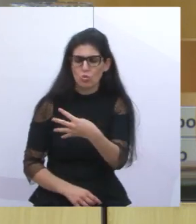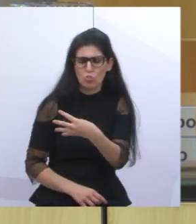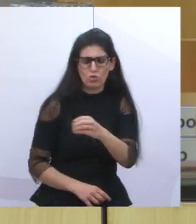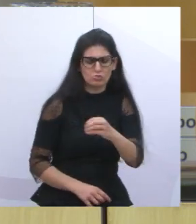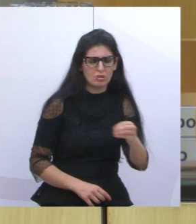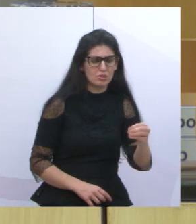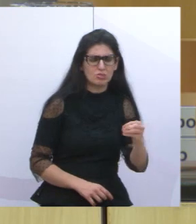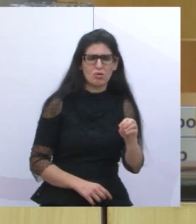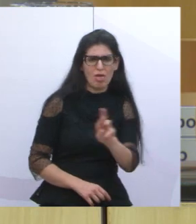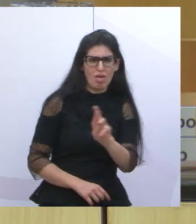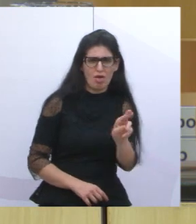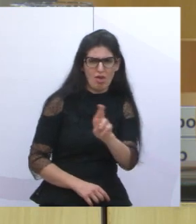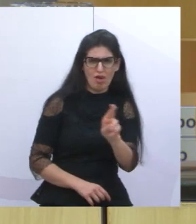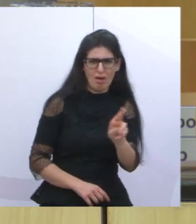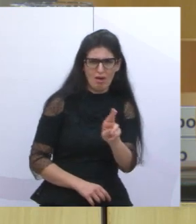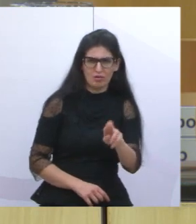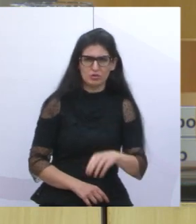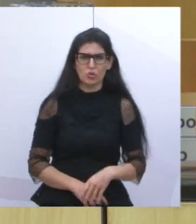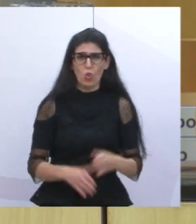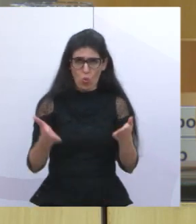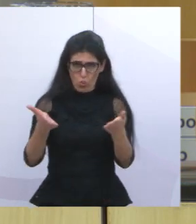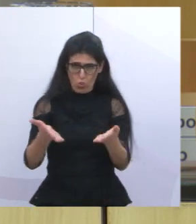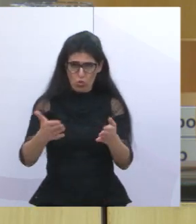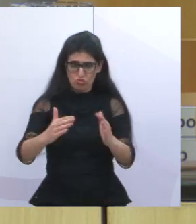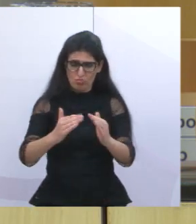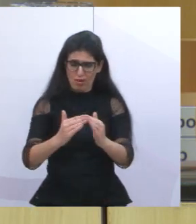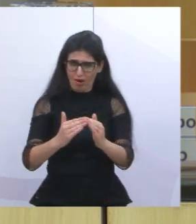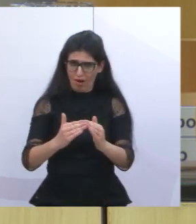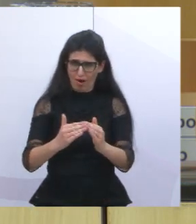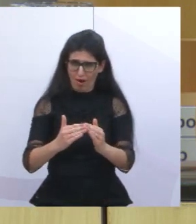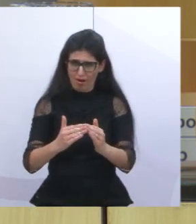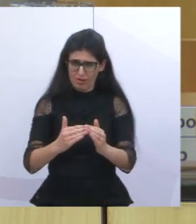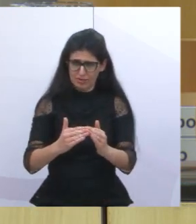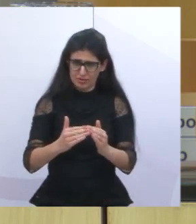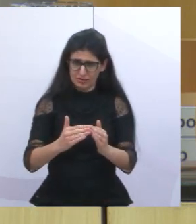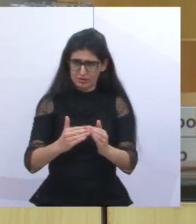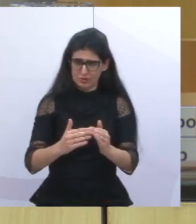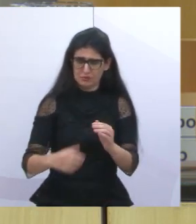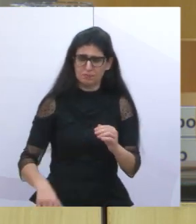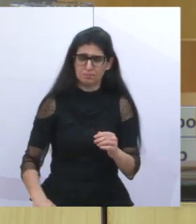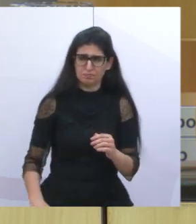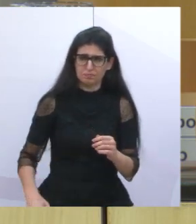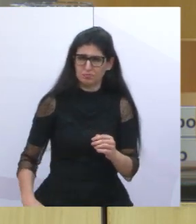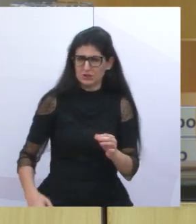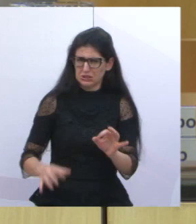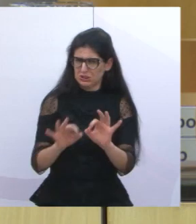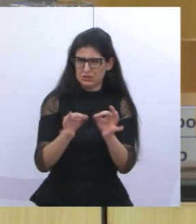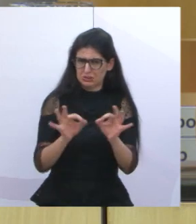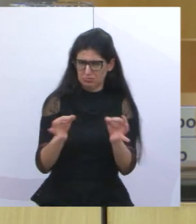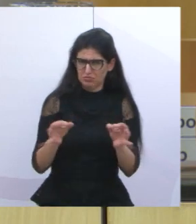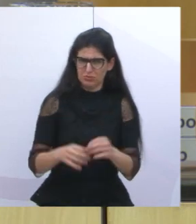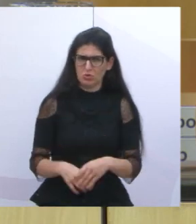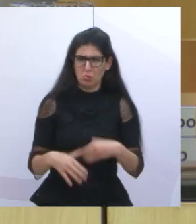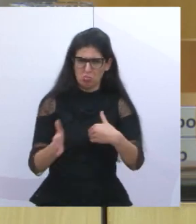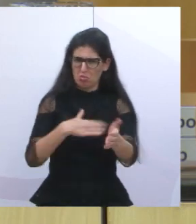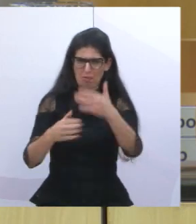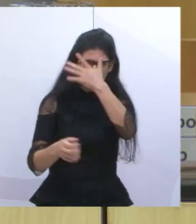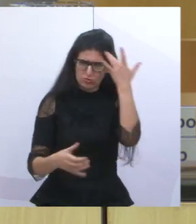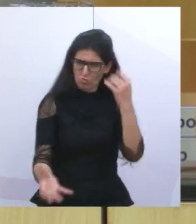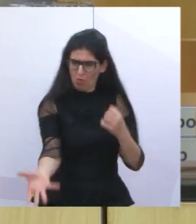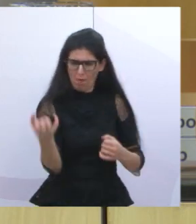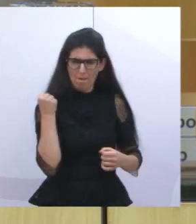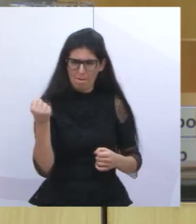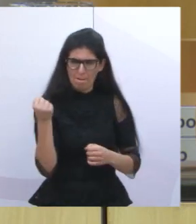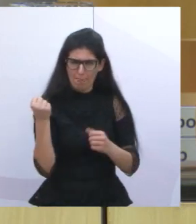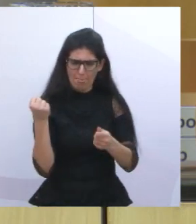Então, hoje uma casa comum, todos sabem, mesmo aposentado, o salário hoje de uma